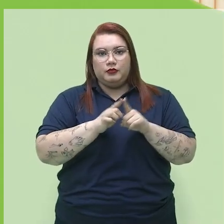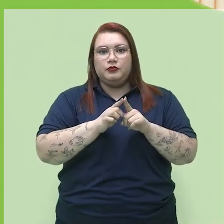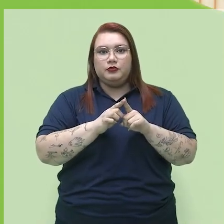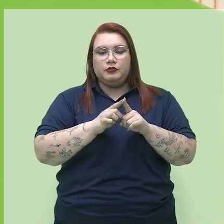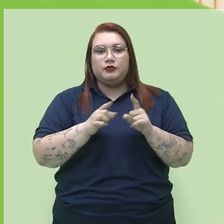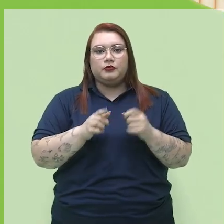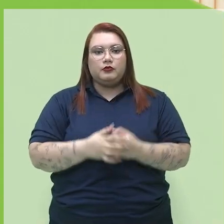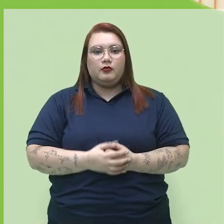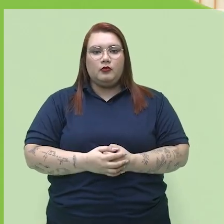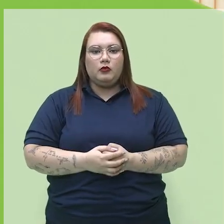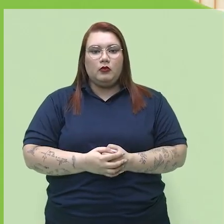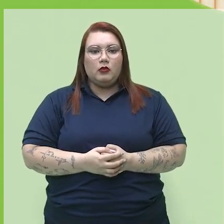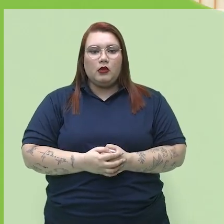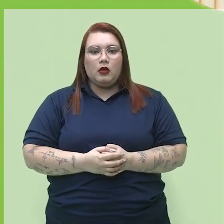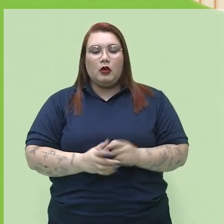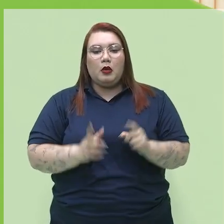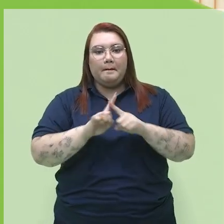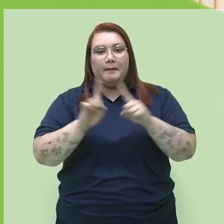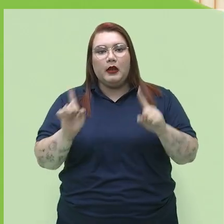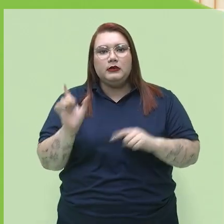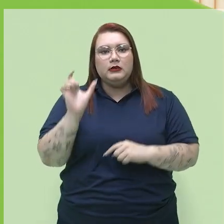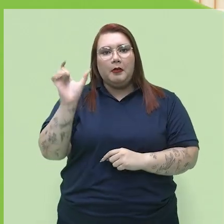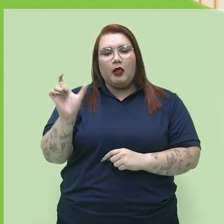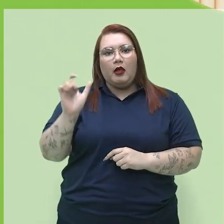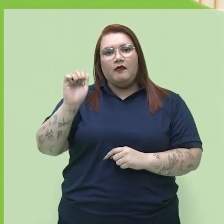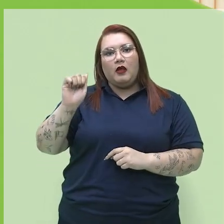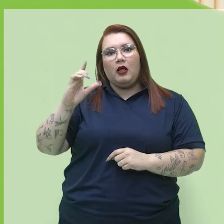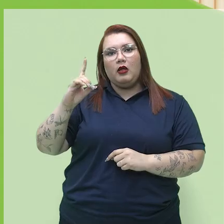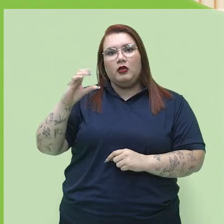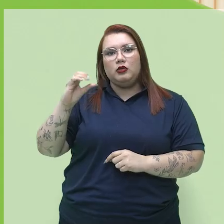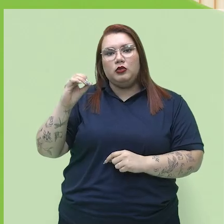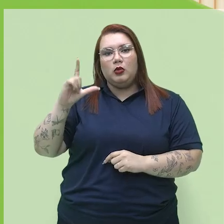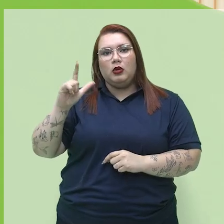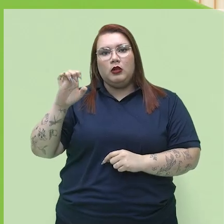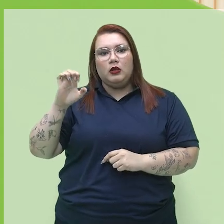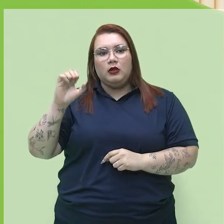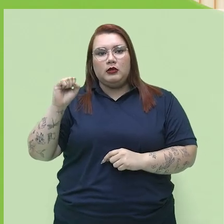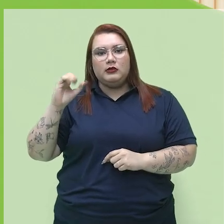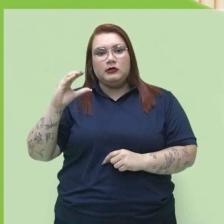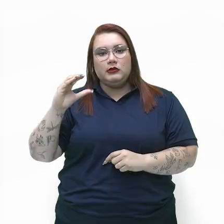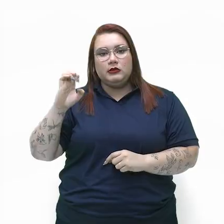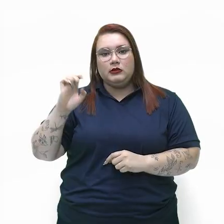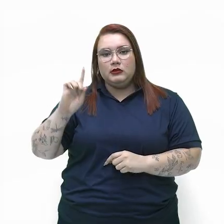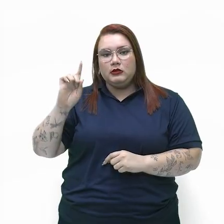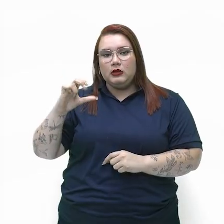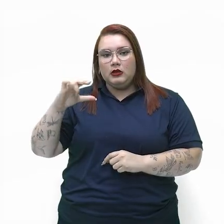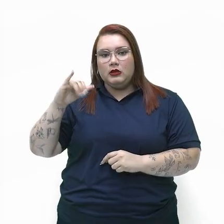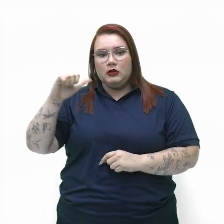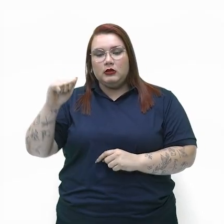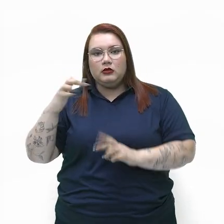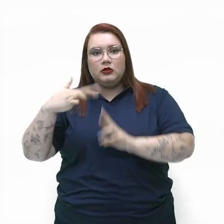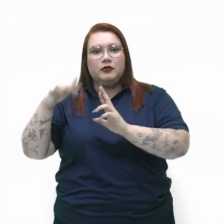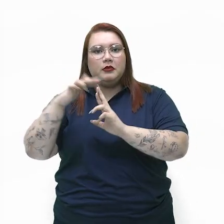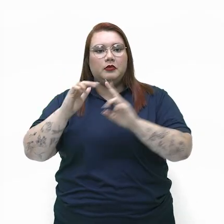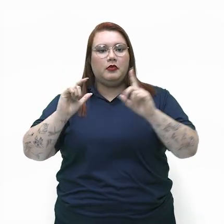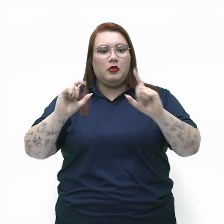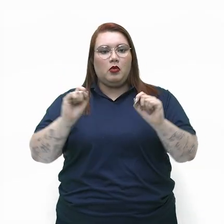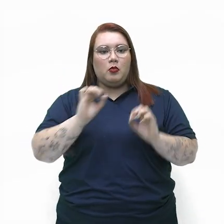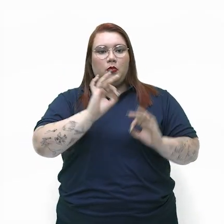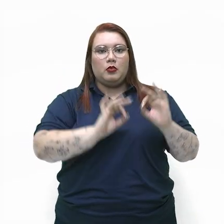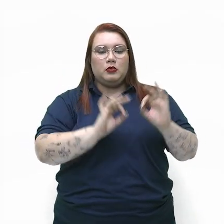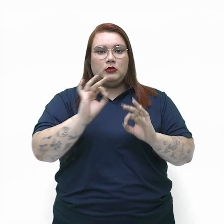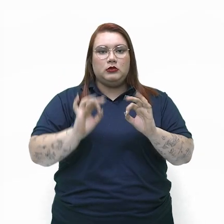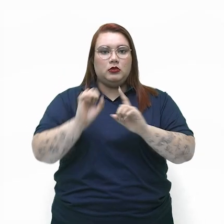adolescente pela puberdade. Mas a palavra adolescência também tem uma definição. Vamos recordar aí. Ela é um